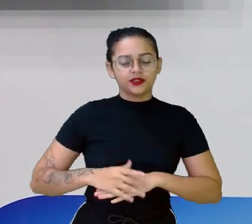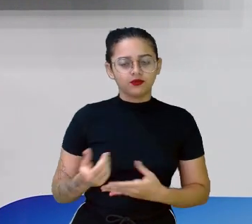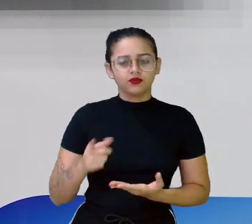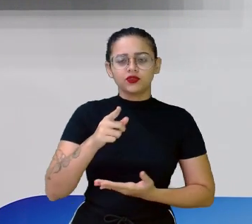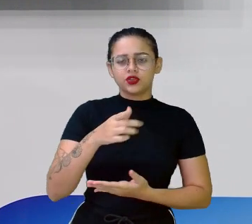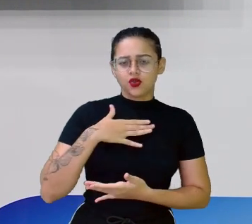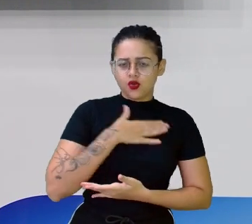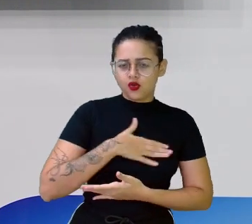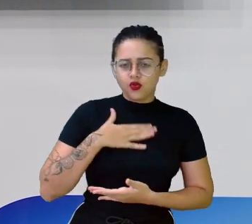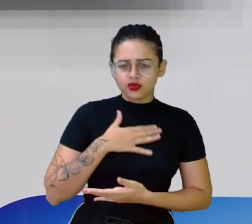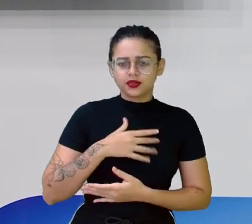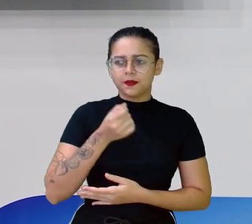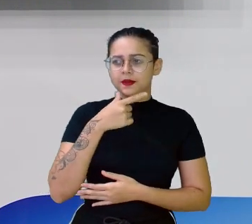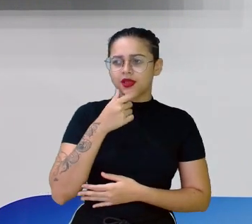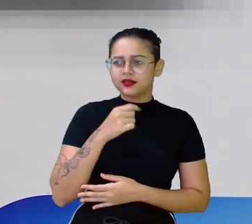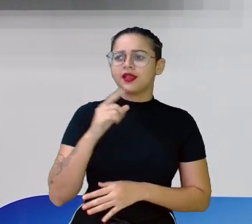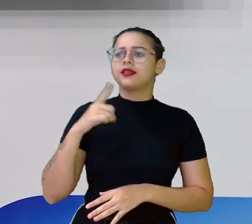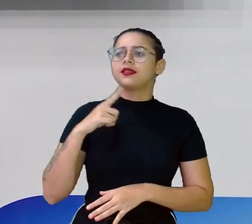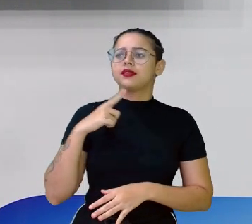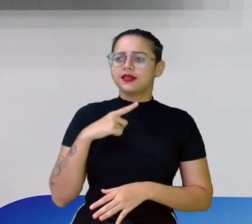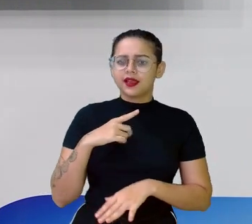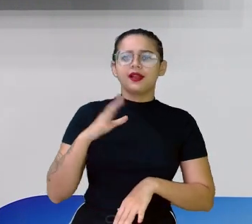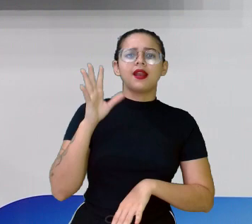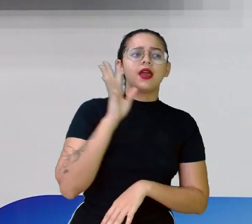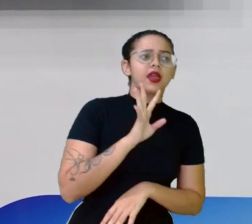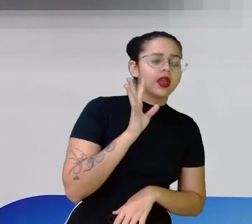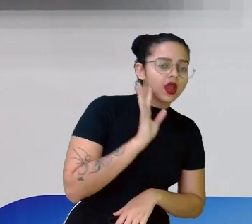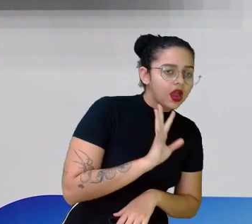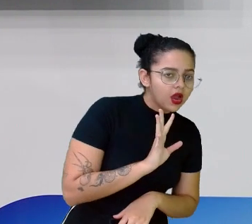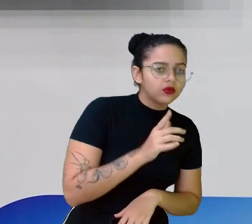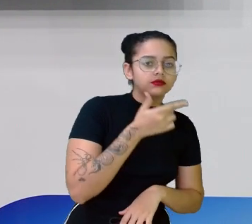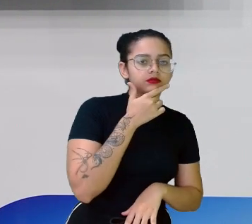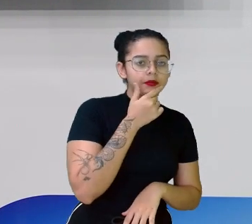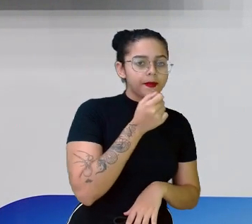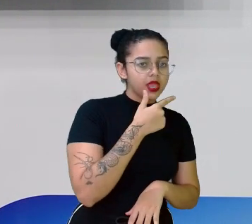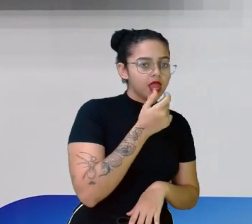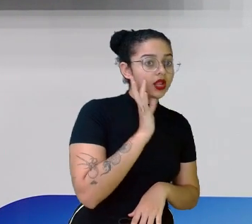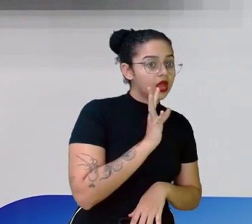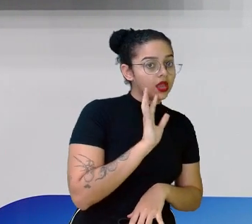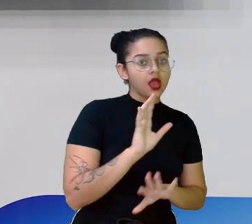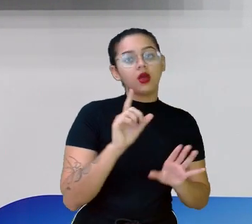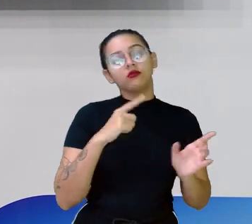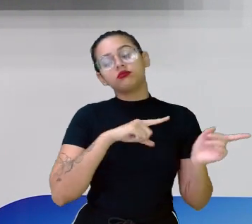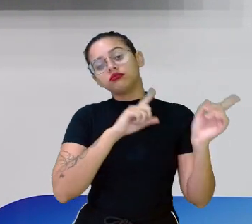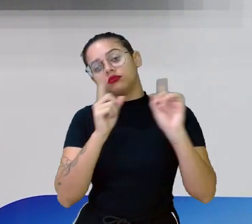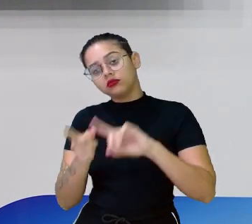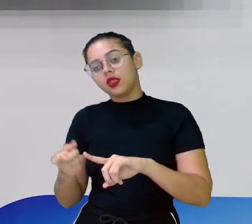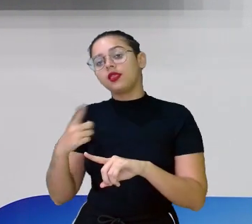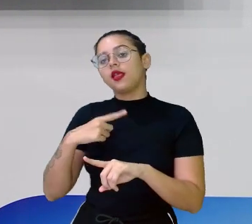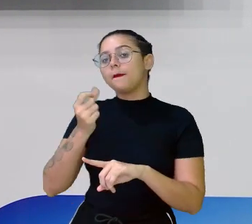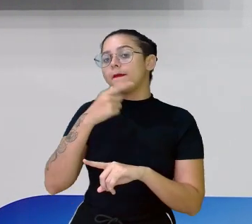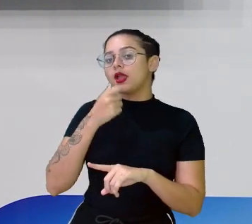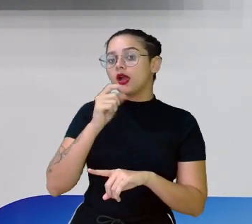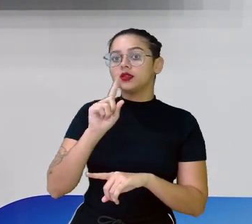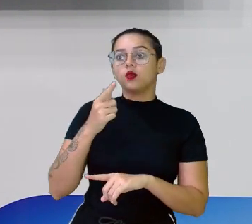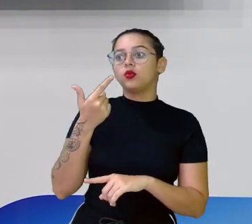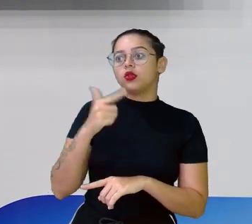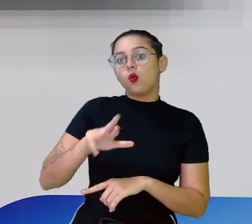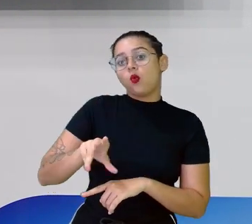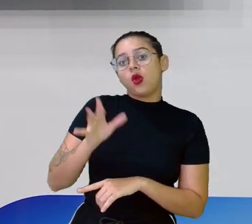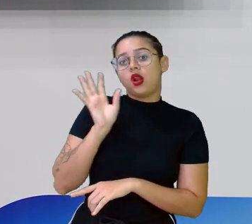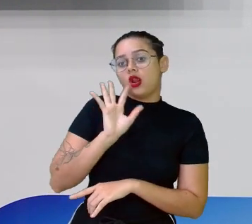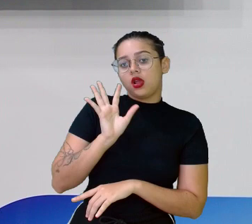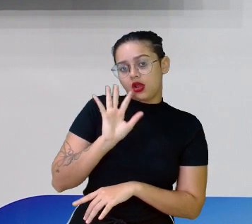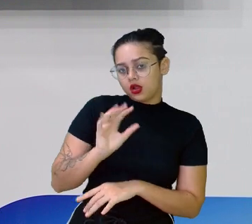piadas? A gente vai ver hoje que tem aquelas piadas que são as piadas legais e tem as piadas não tão legais assim, né? Que podem depreciar